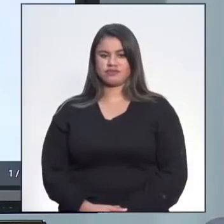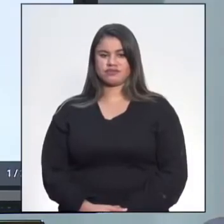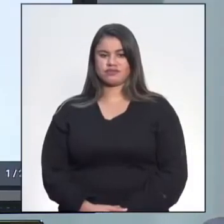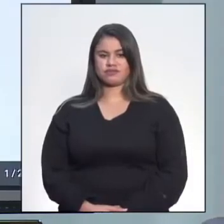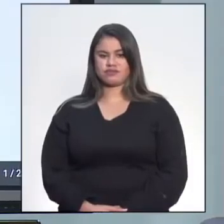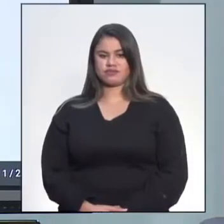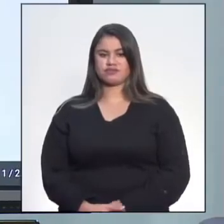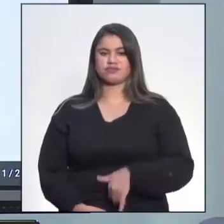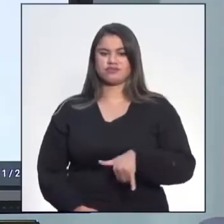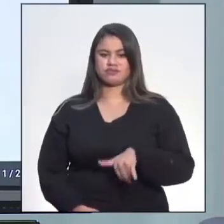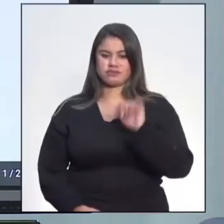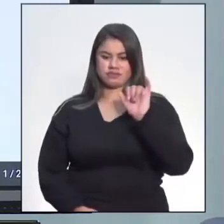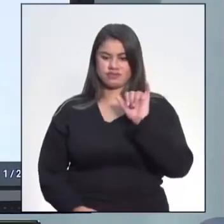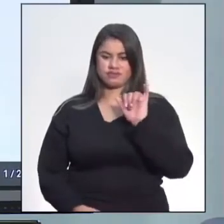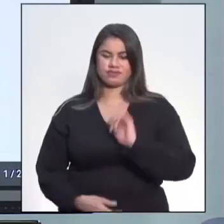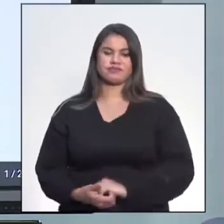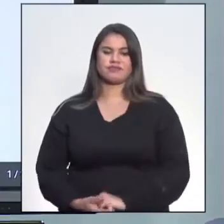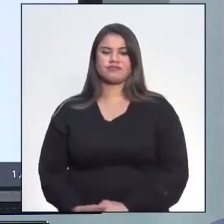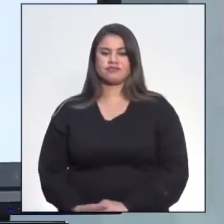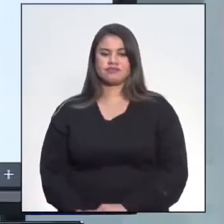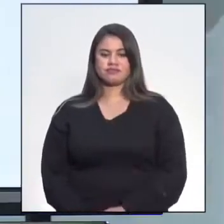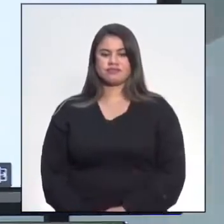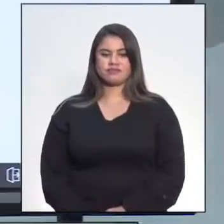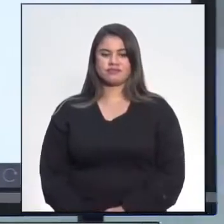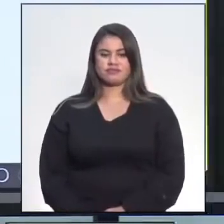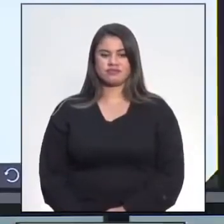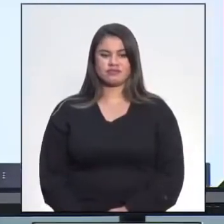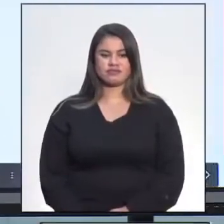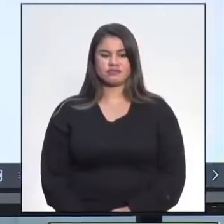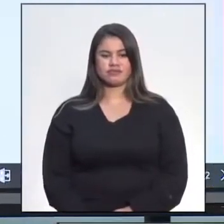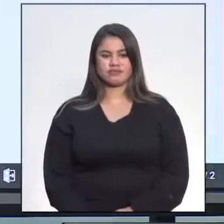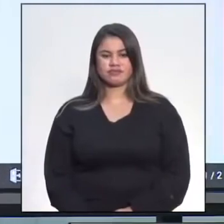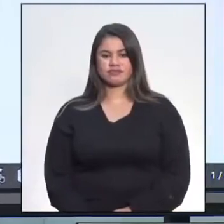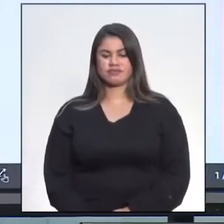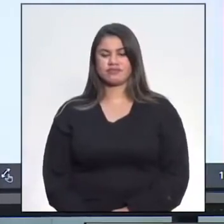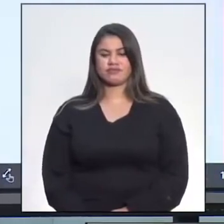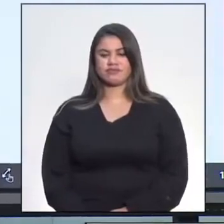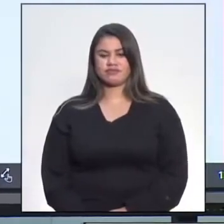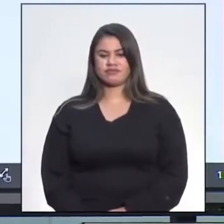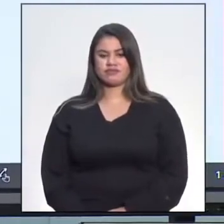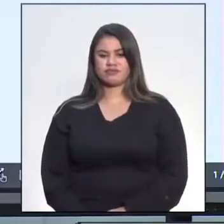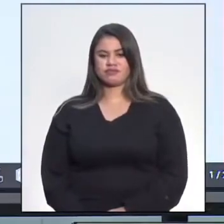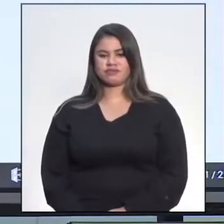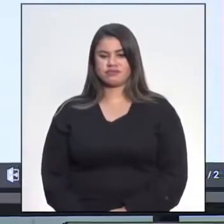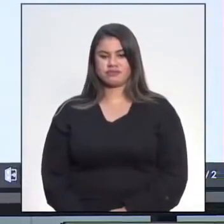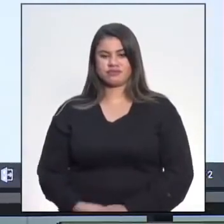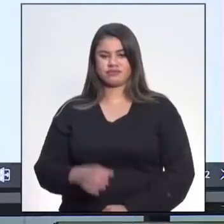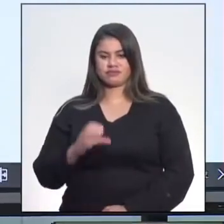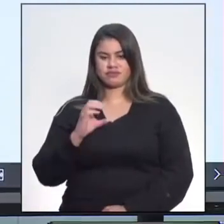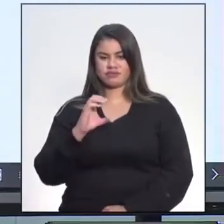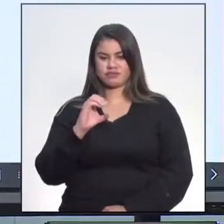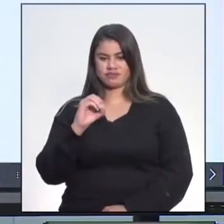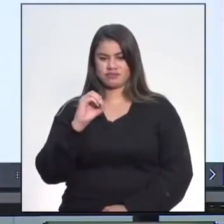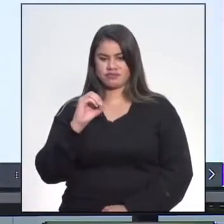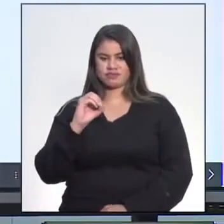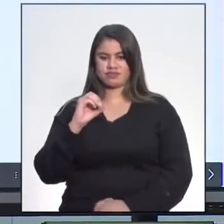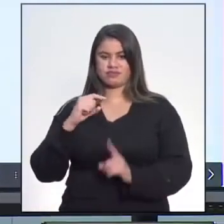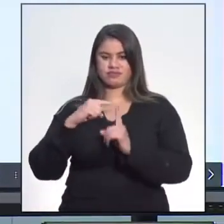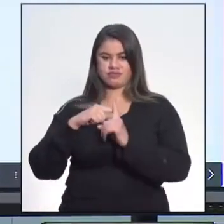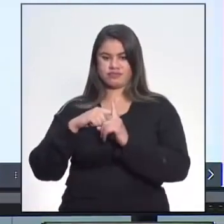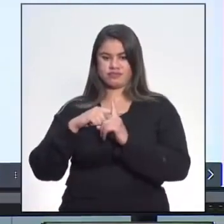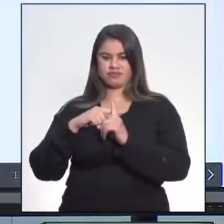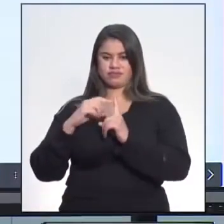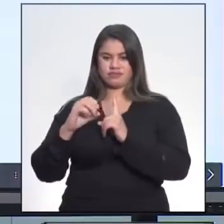Eixo Y. Tudo bem até aqui? Bom, no X eu tenho que marcar 0, 1, 2 e 3. O 0 é bem aqui no encontro dos eixos, que a gente